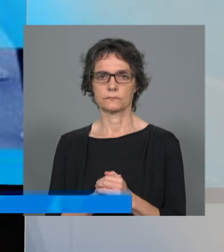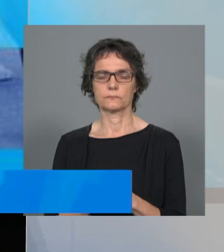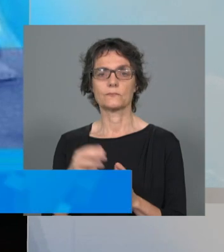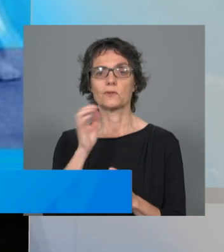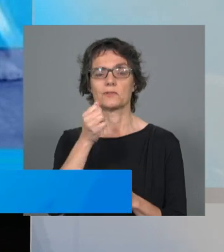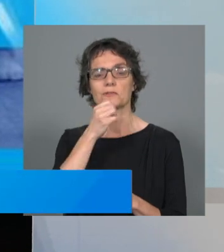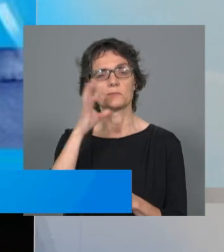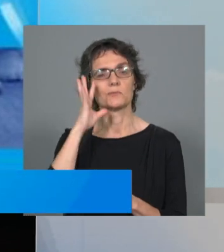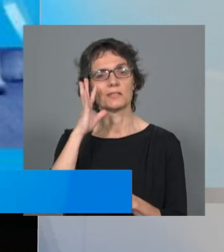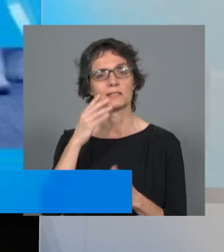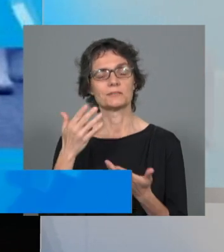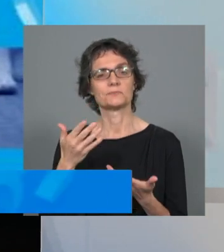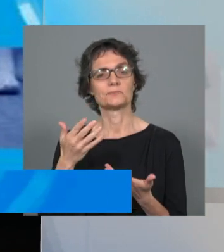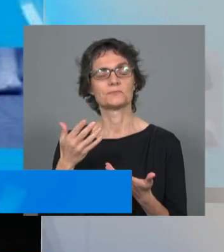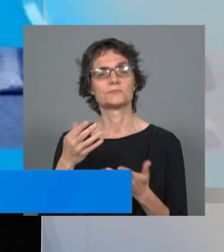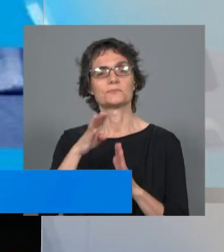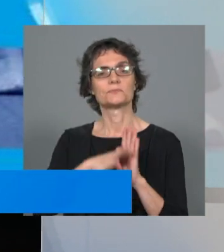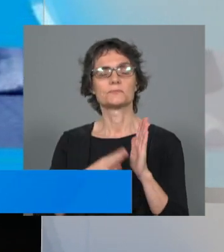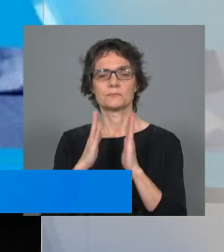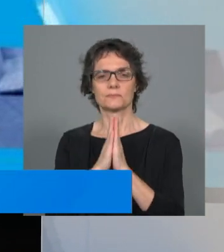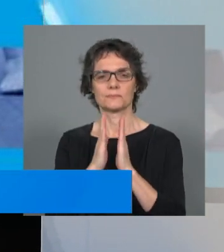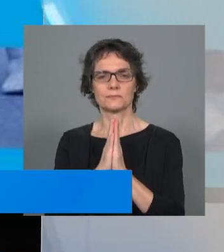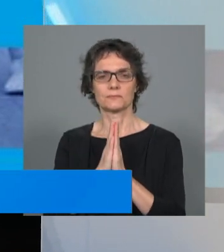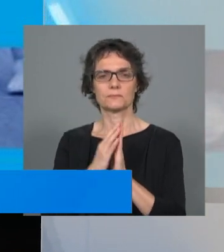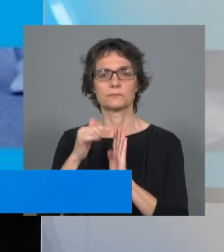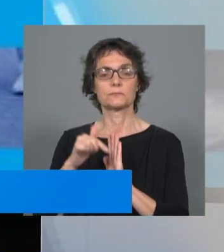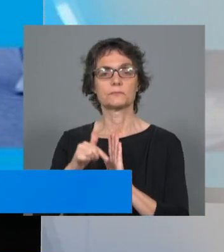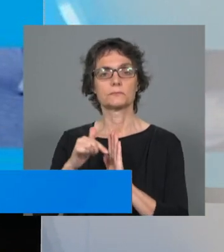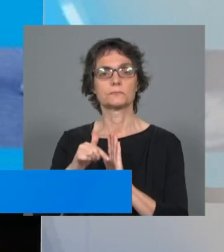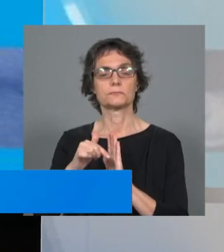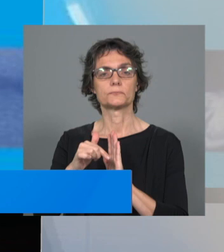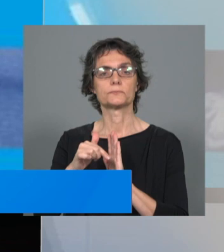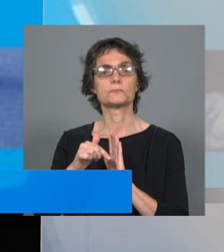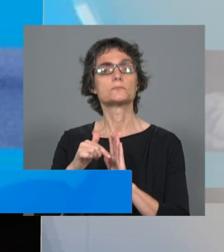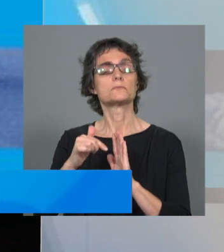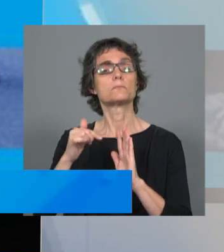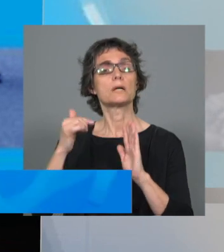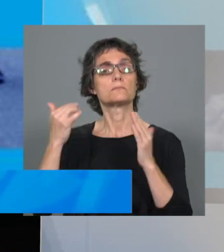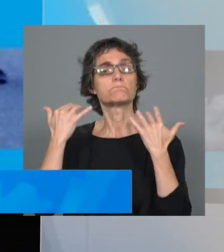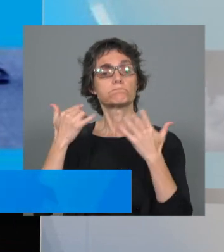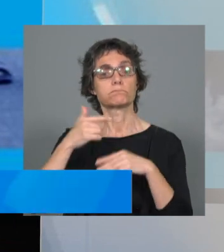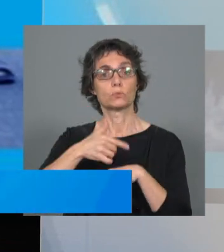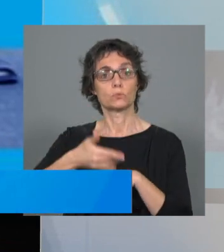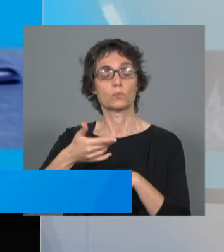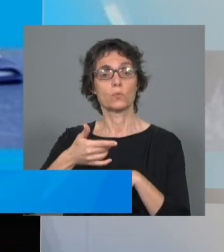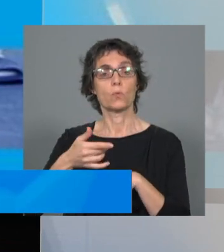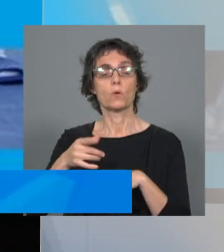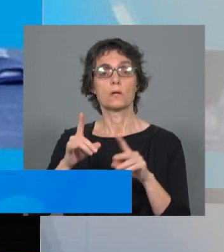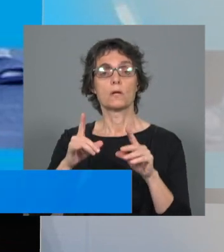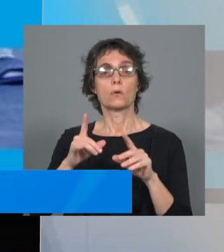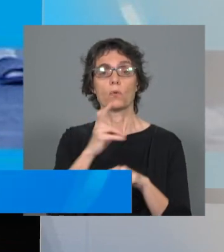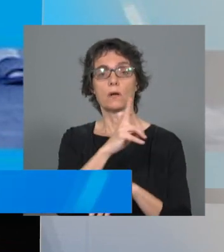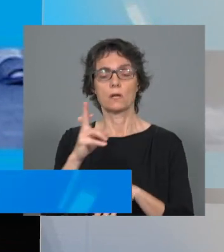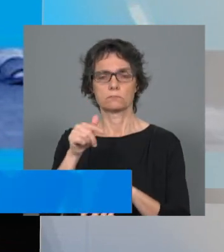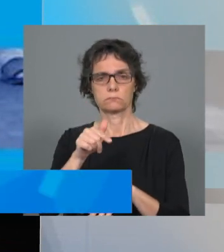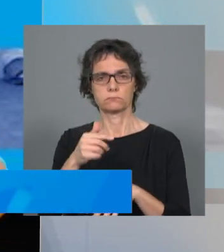Olá, boa tarde. Está na companhia do programa Eclésia, neste dia a olhar à atualidade, em parceria com a Renascença. Voltamos a